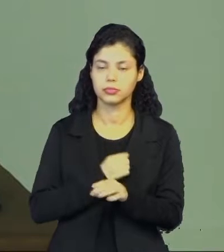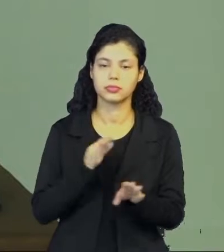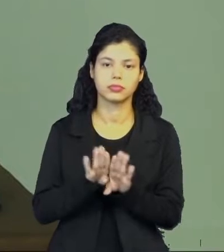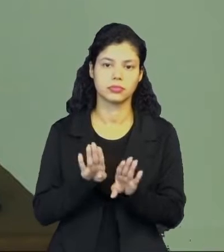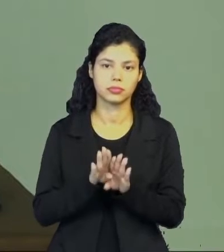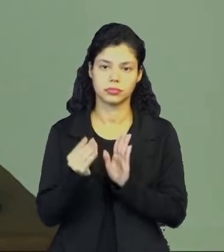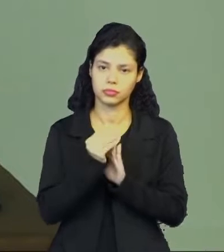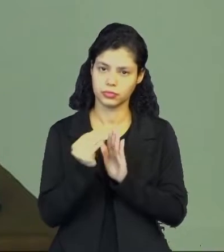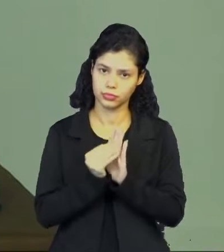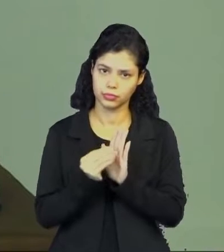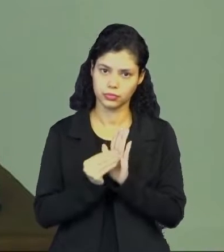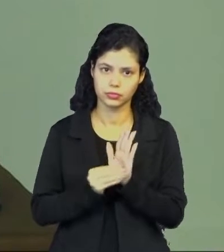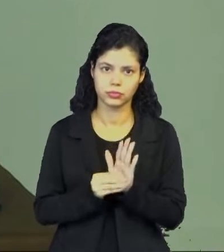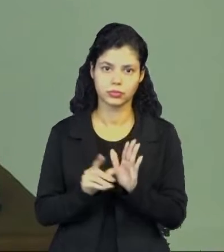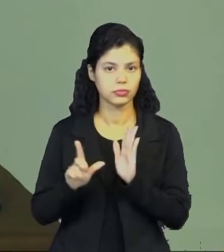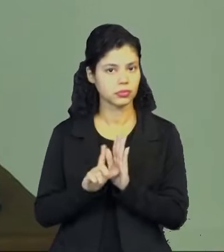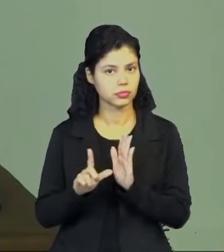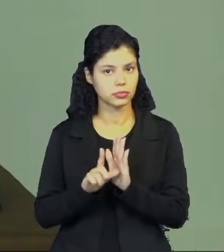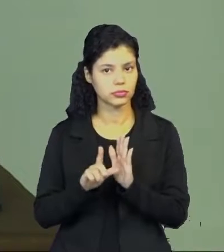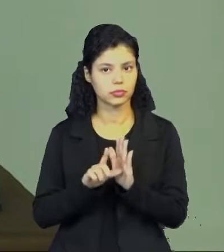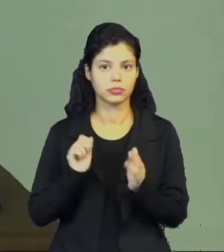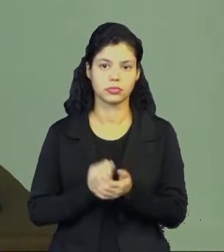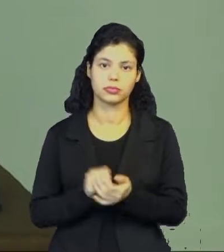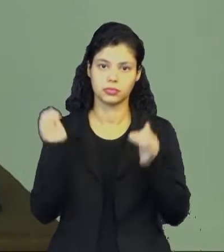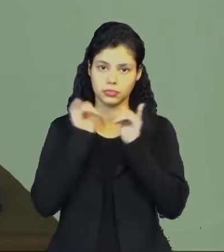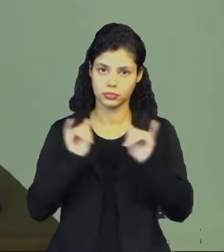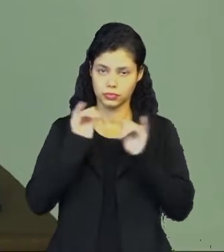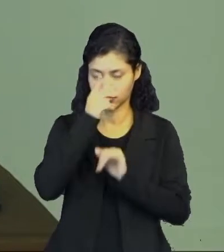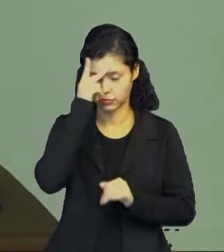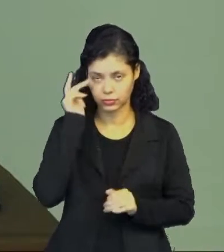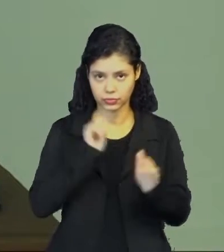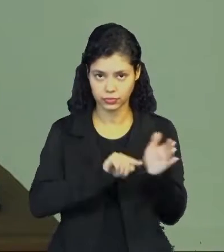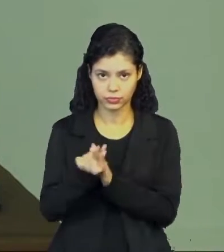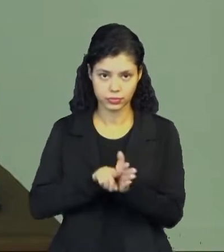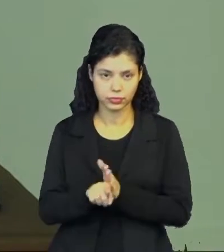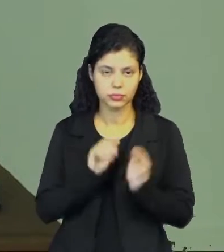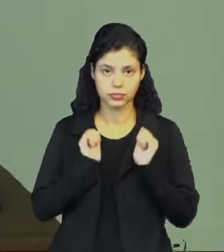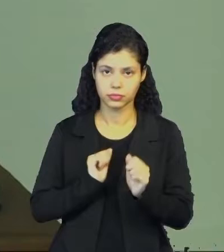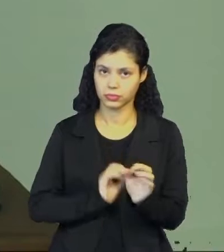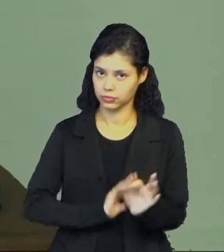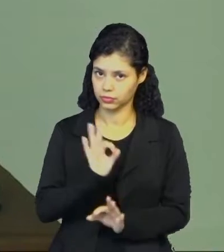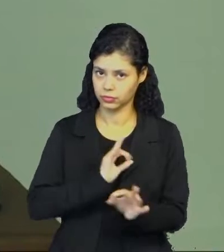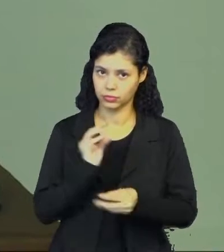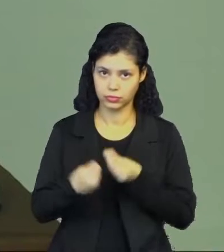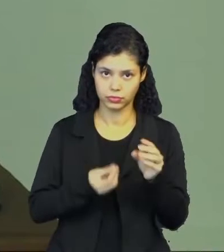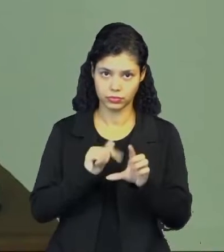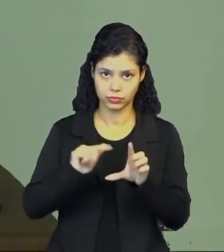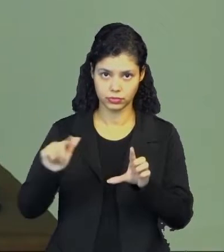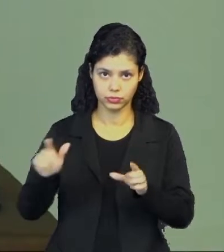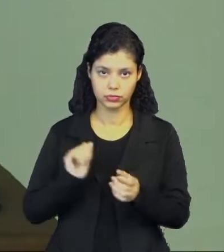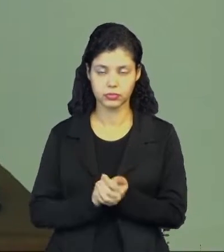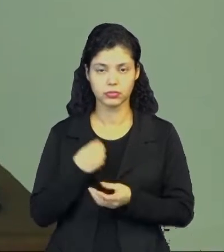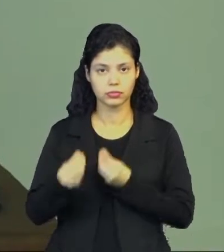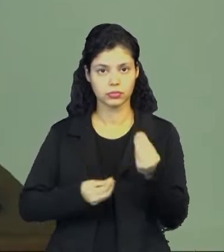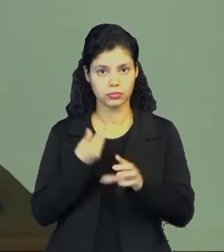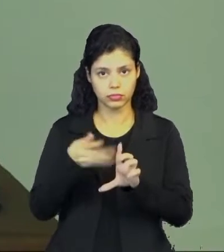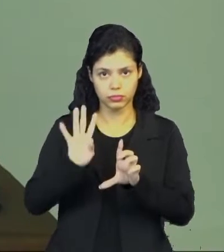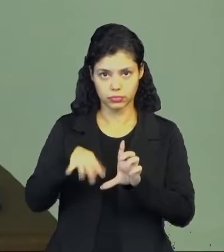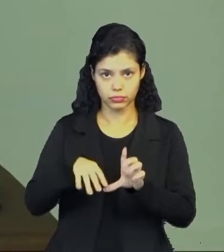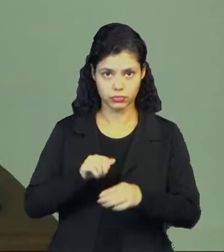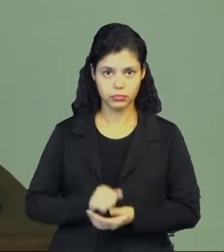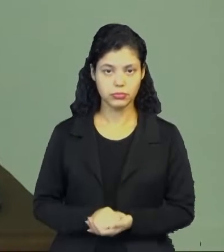de informações em lojas, dados de informações de pessoas e pesquisa, a gente pode organizá-lo tanto em gráficos quanto em